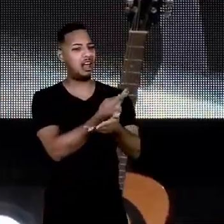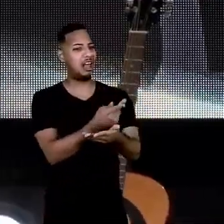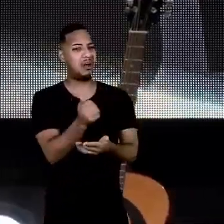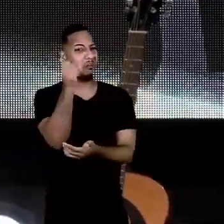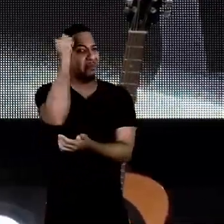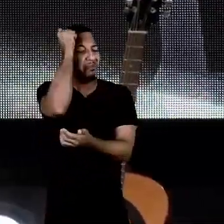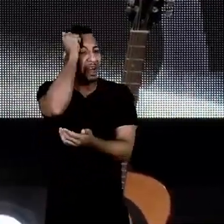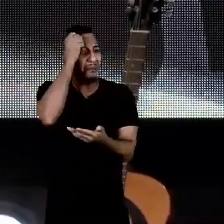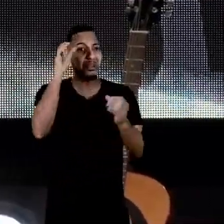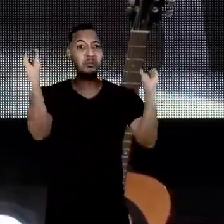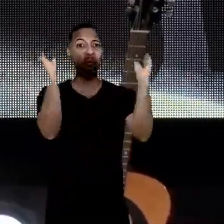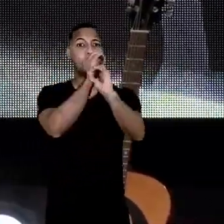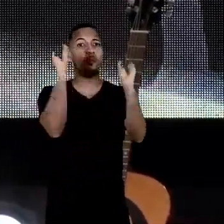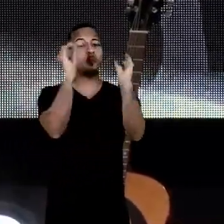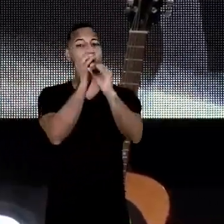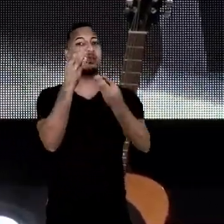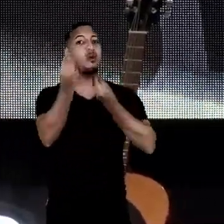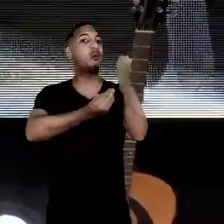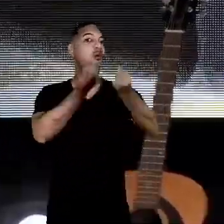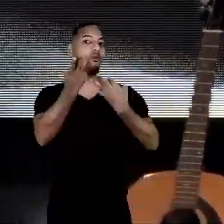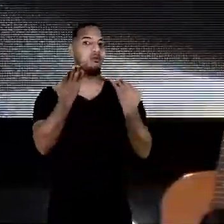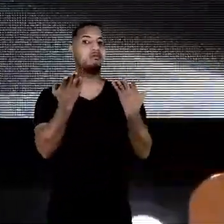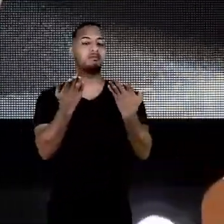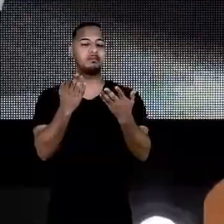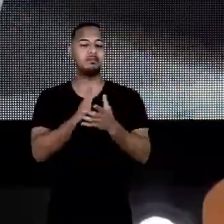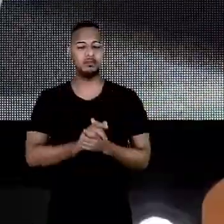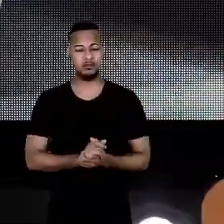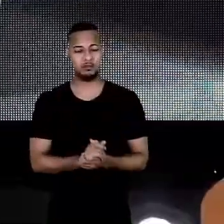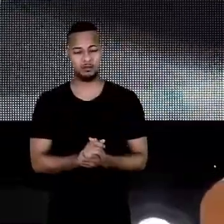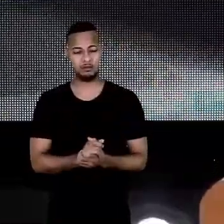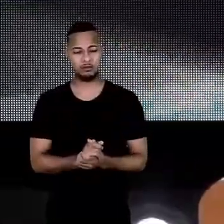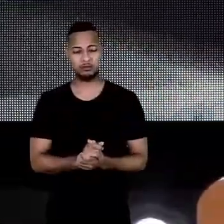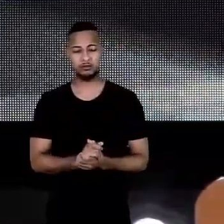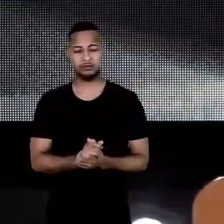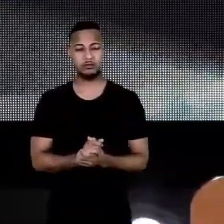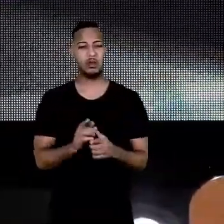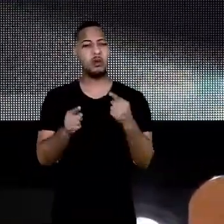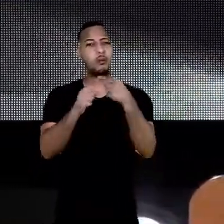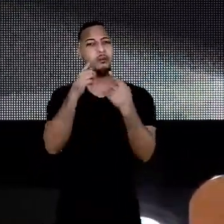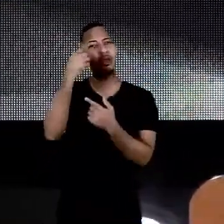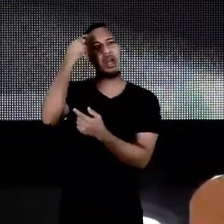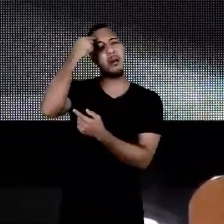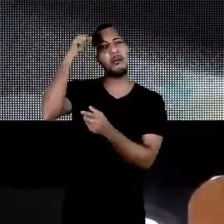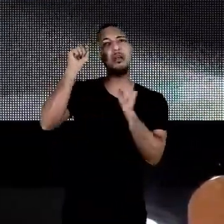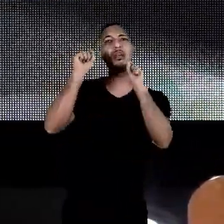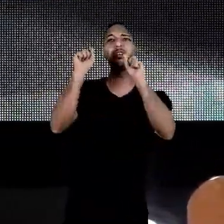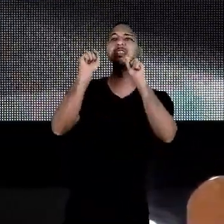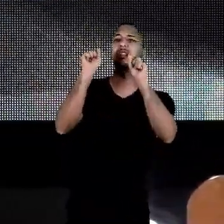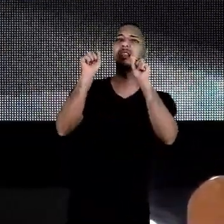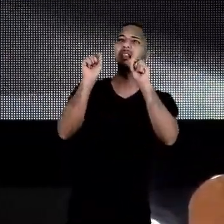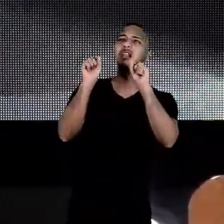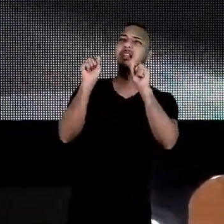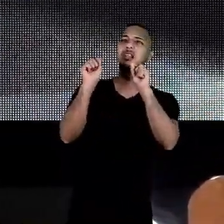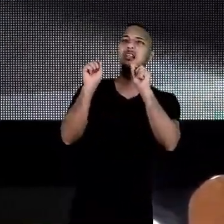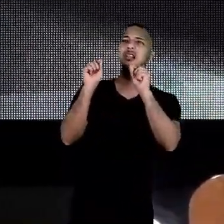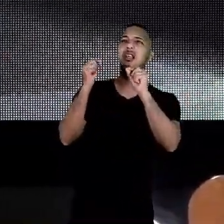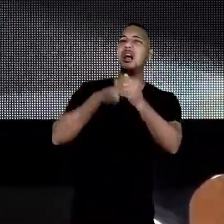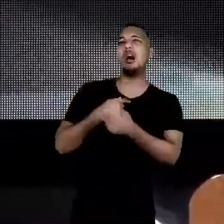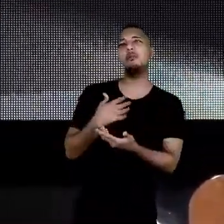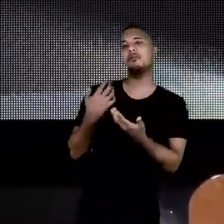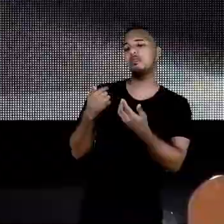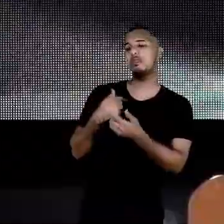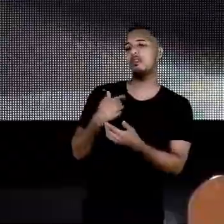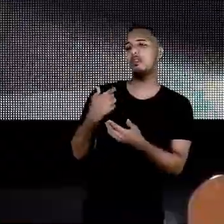pessoas pecam e não têm o quebrantamento. Porque elas acham que, ah não, a hora que eu